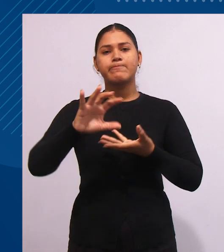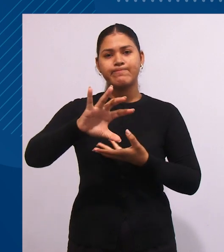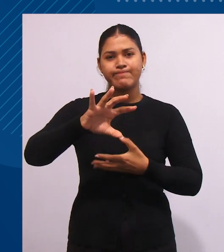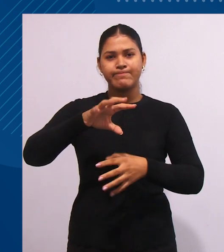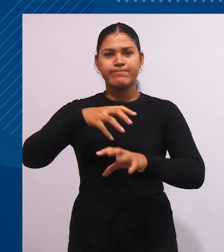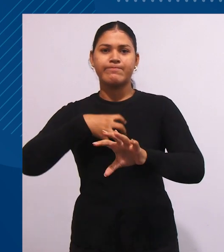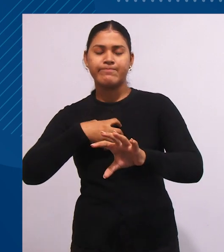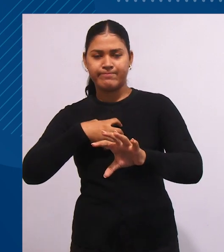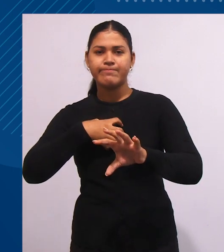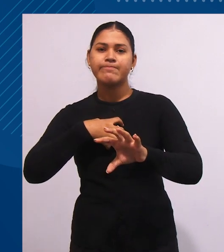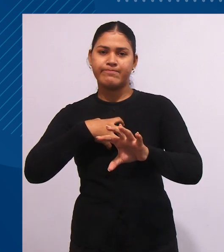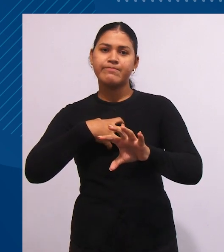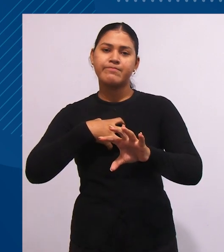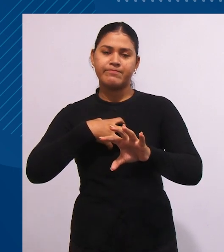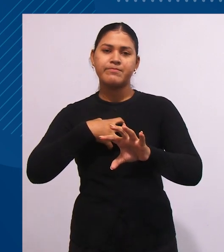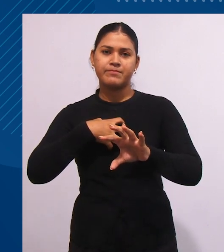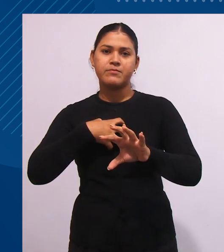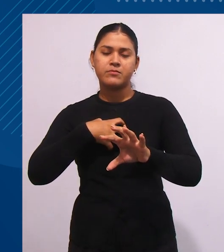né? Porque você